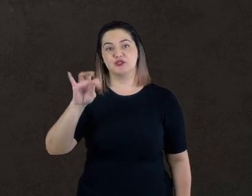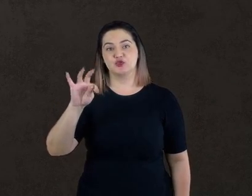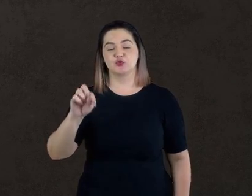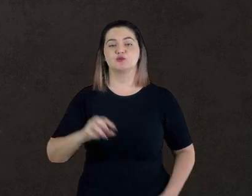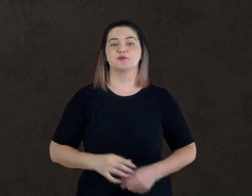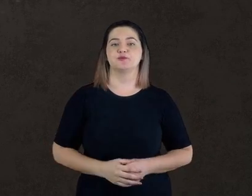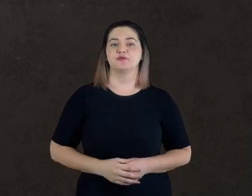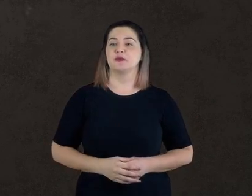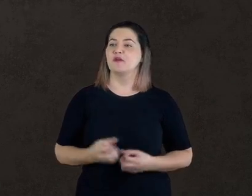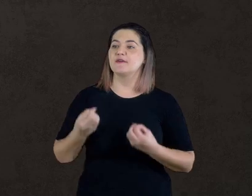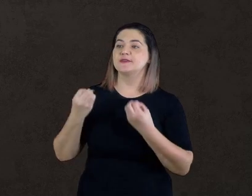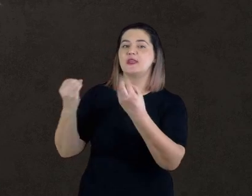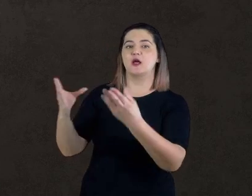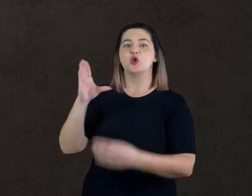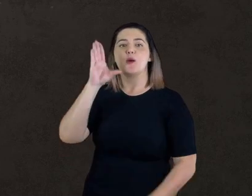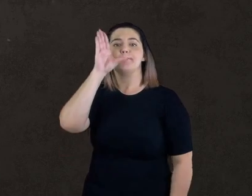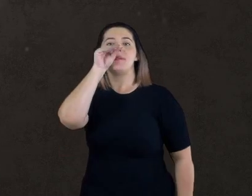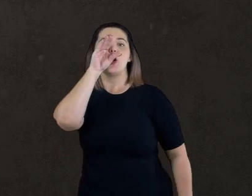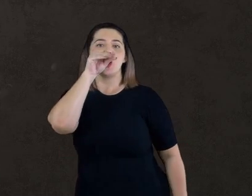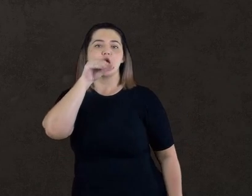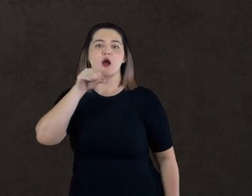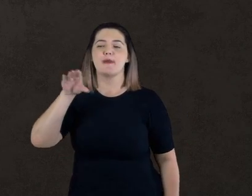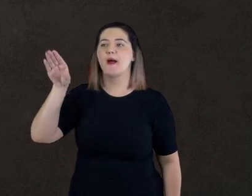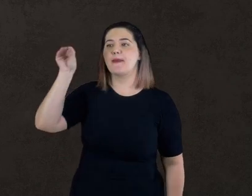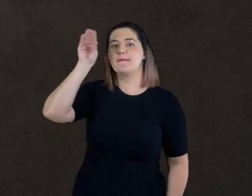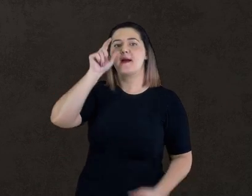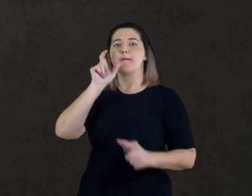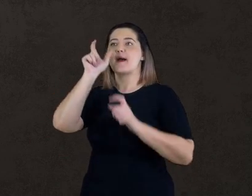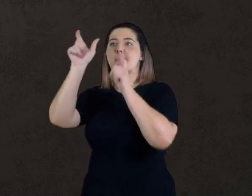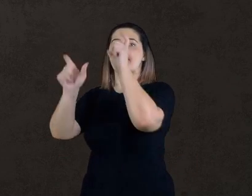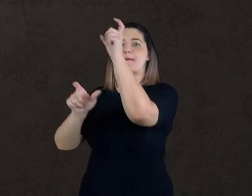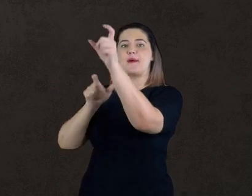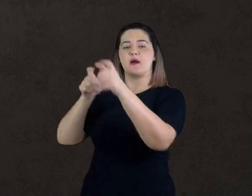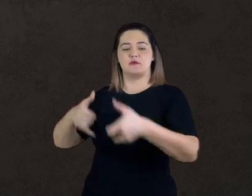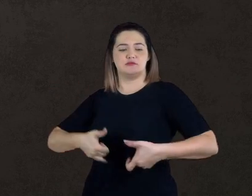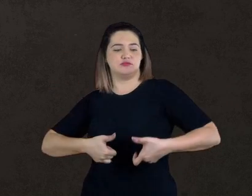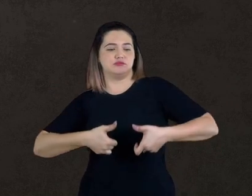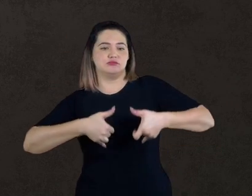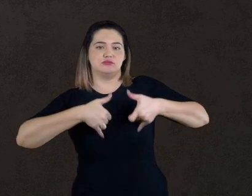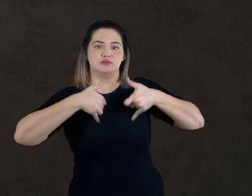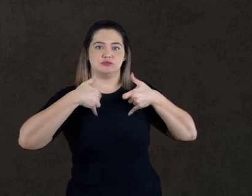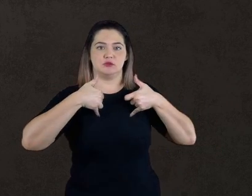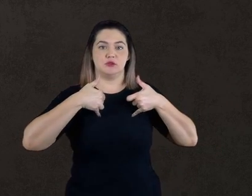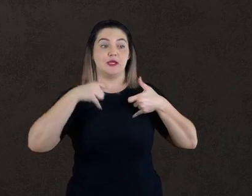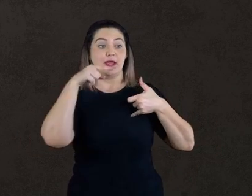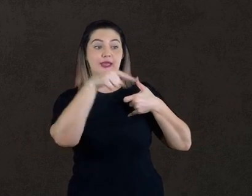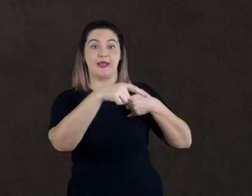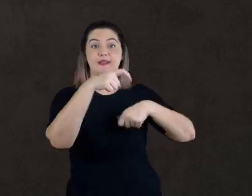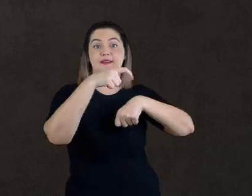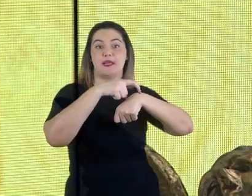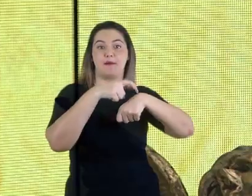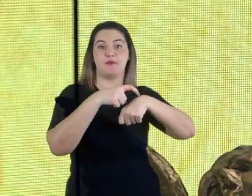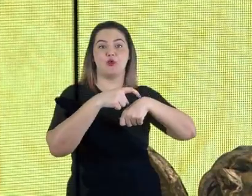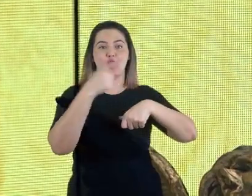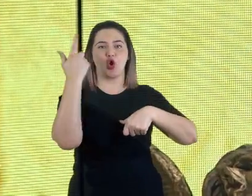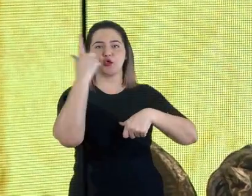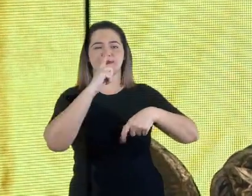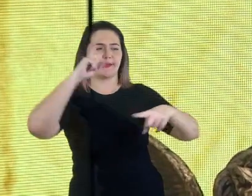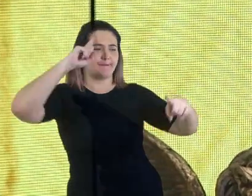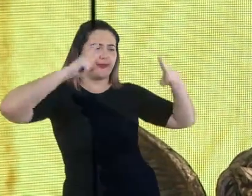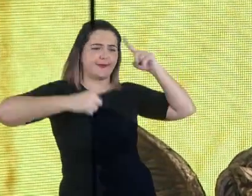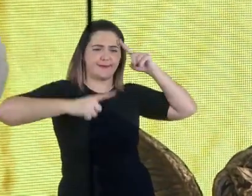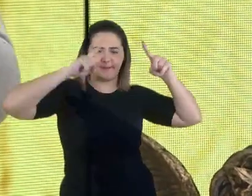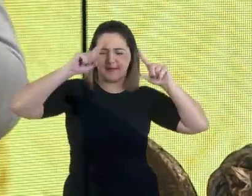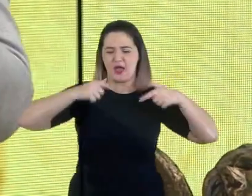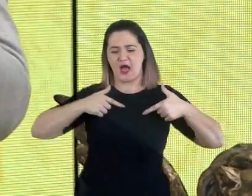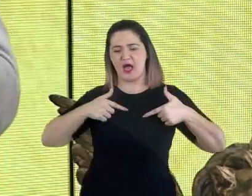arrogâncias e blasfêmias, e foi-lhe dada autoridade para agir durante 42 meses. Veja,